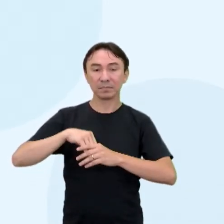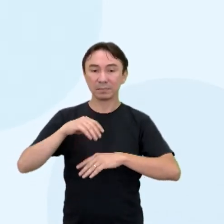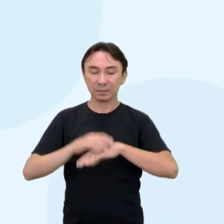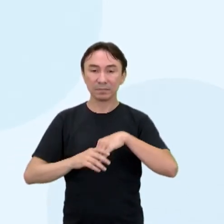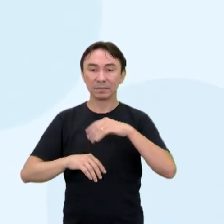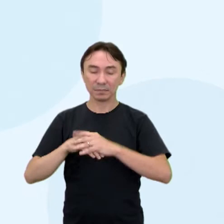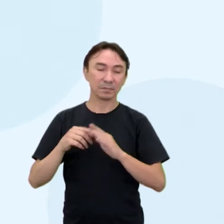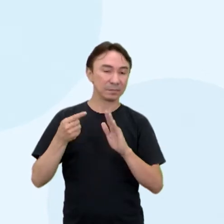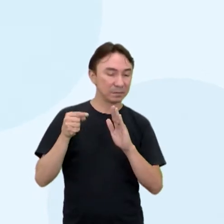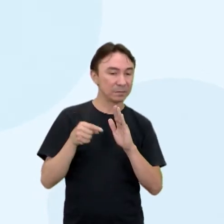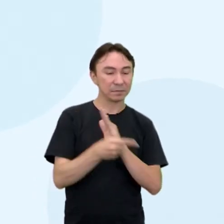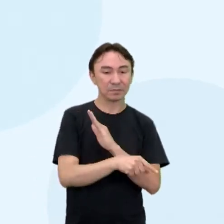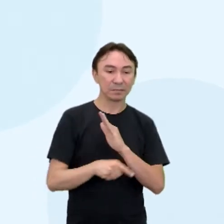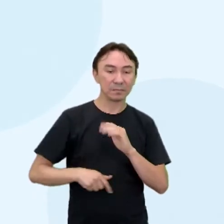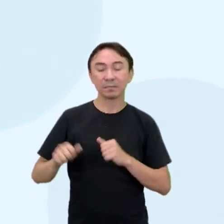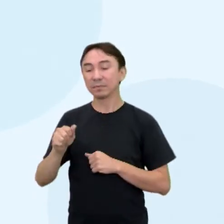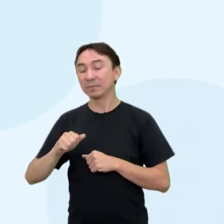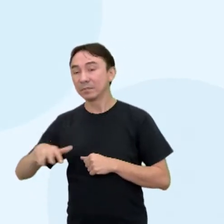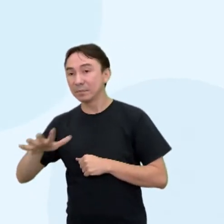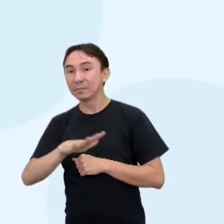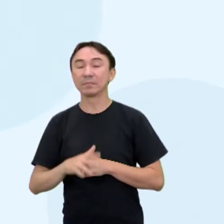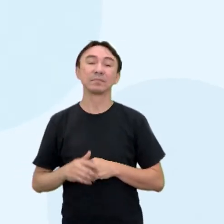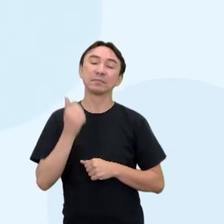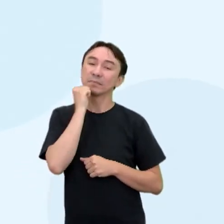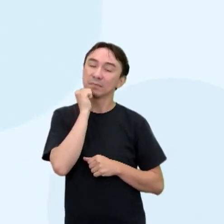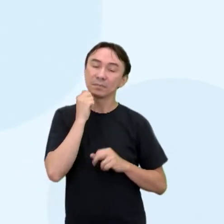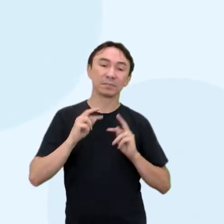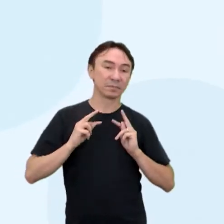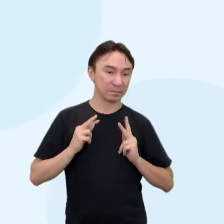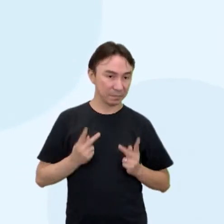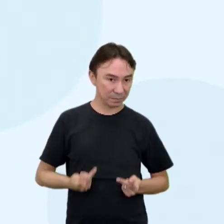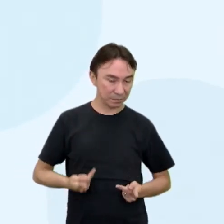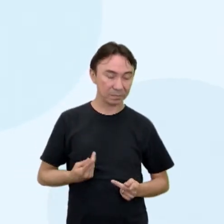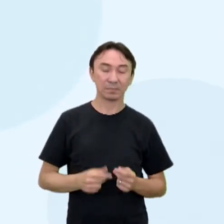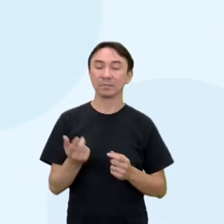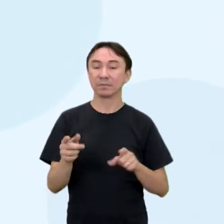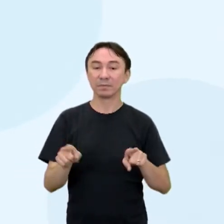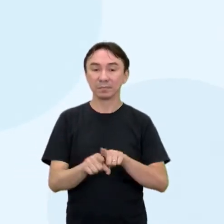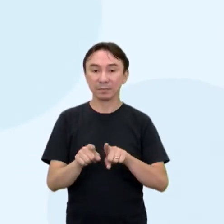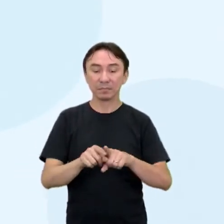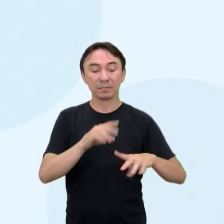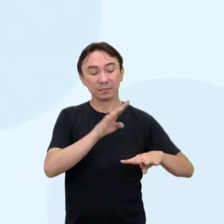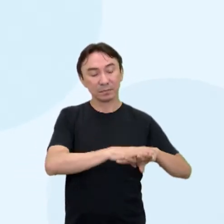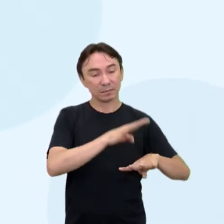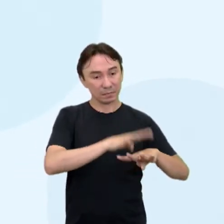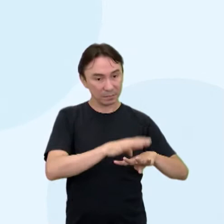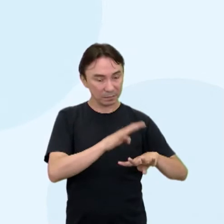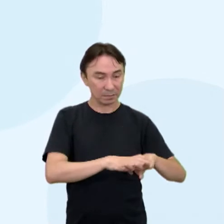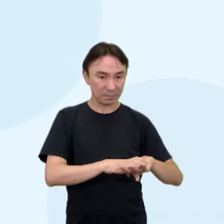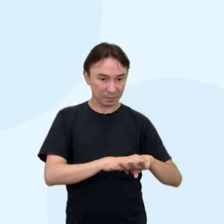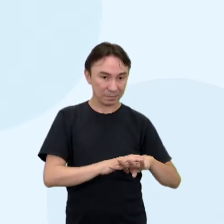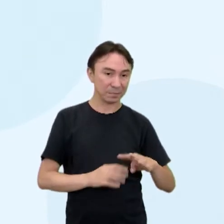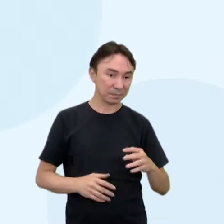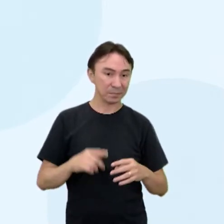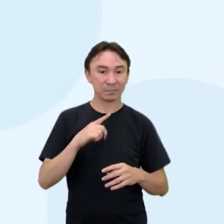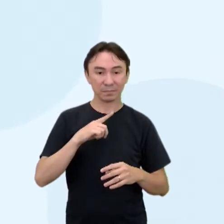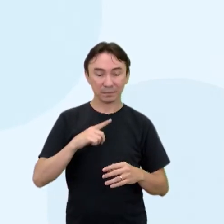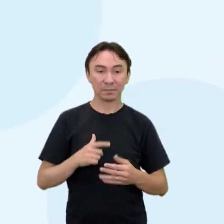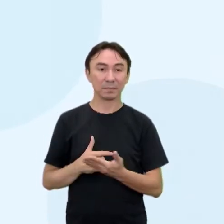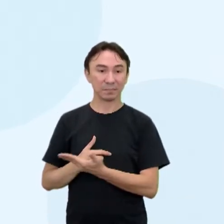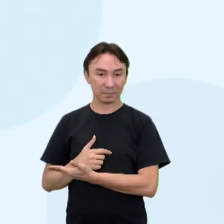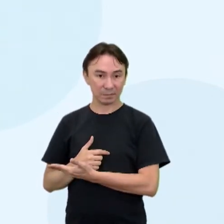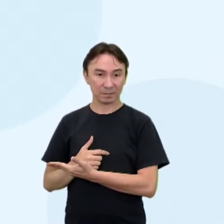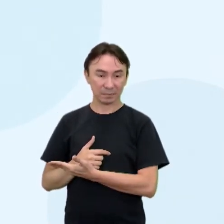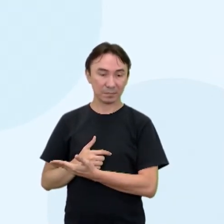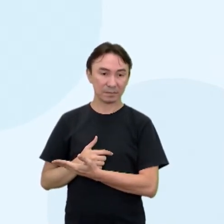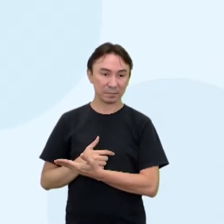ciências humanas, sociais aplicadas e matemática e suas tecnologias. Temos aí nosso aprofundamento, tá? E temos aí a descrição do